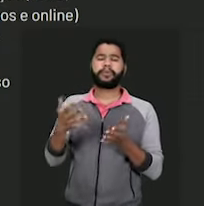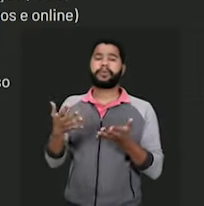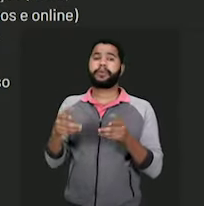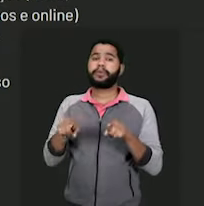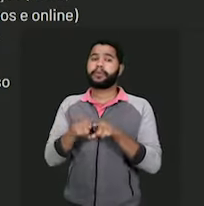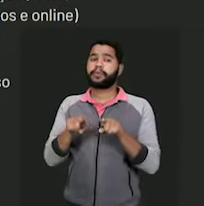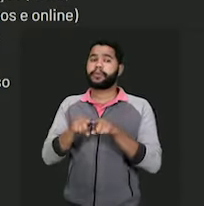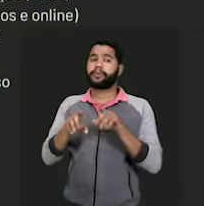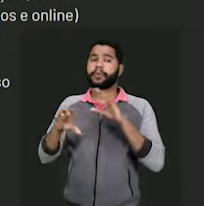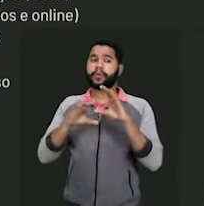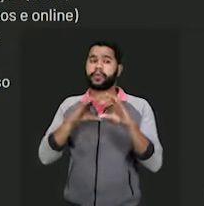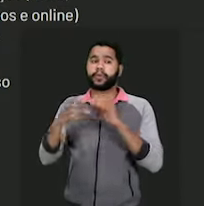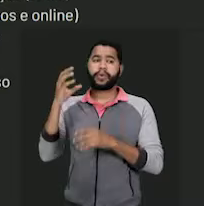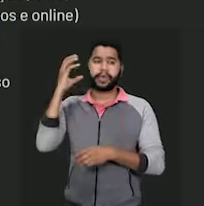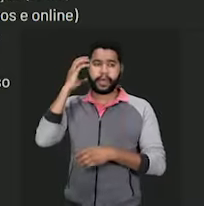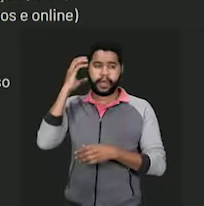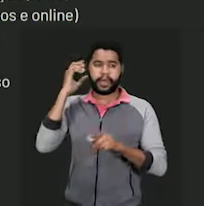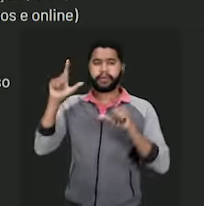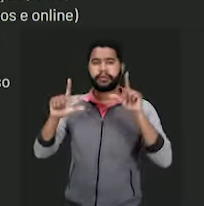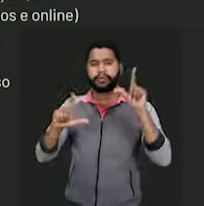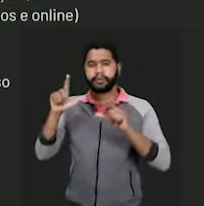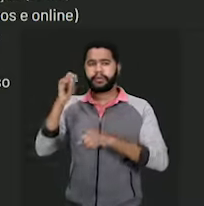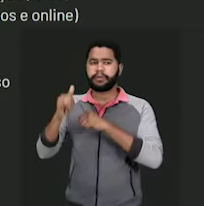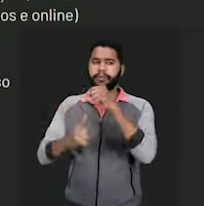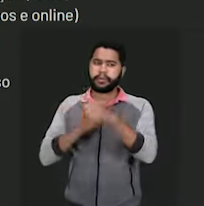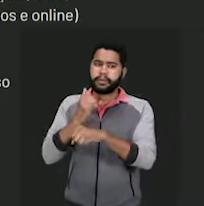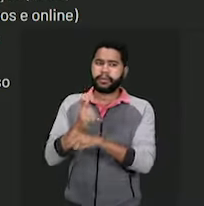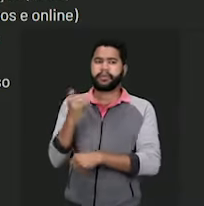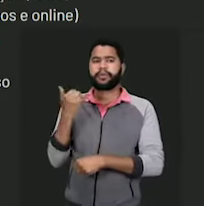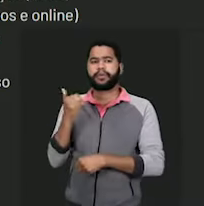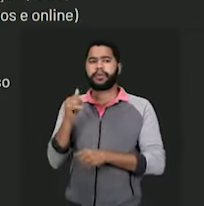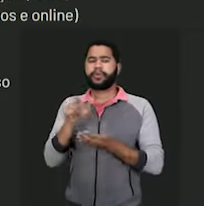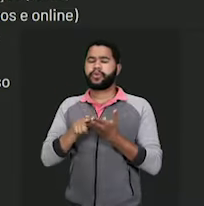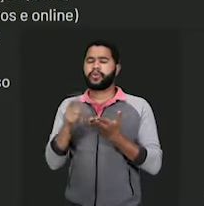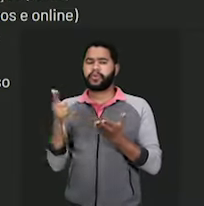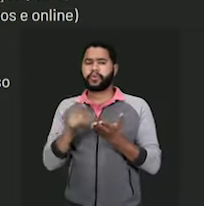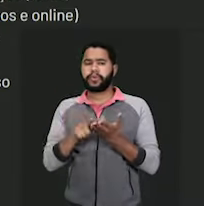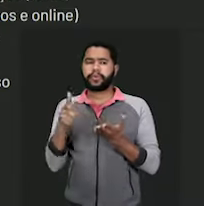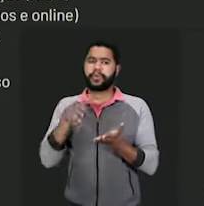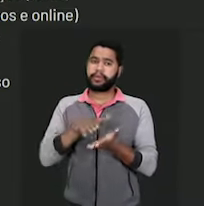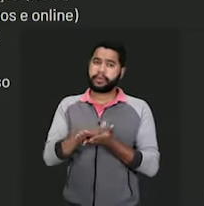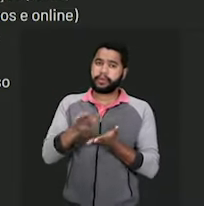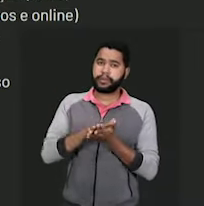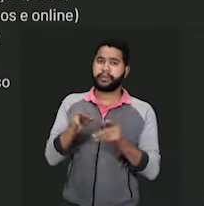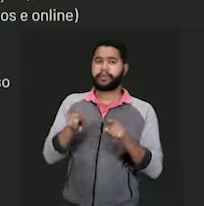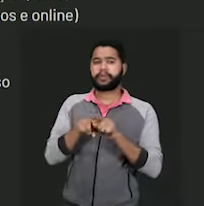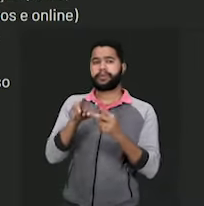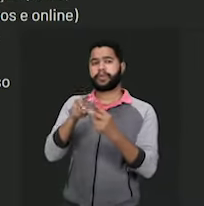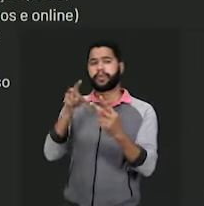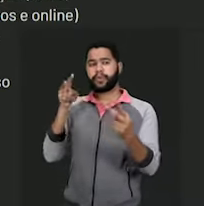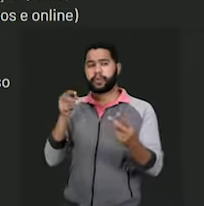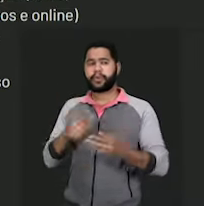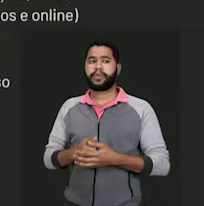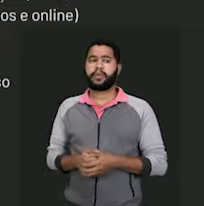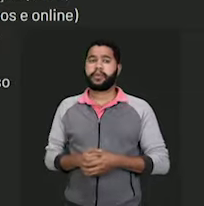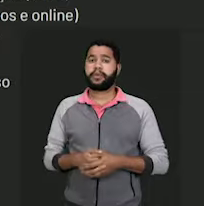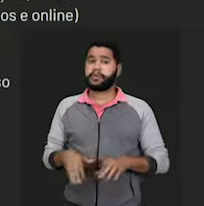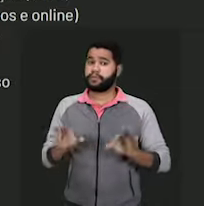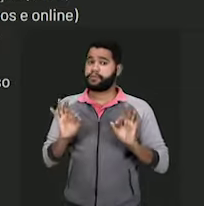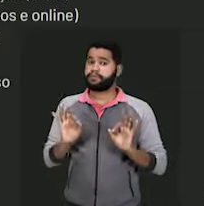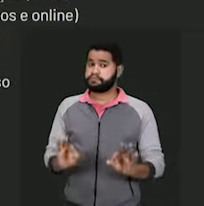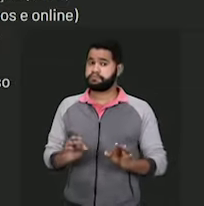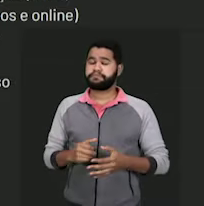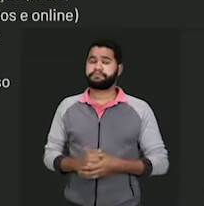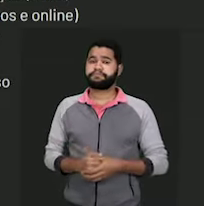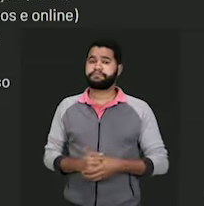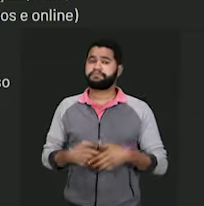comunicação rádio televisão internet celular jornais impressos e online sejam eficientes